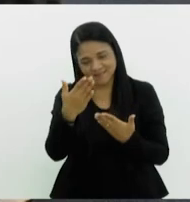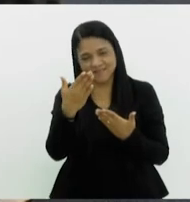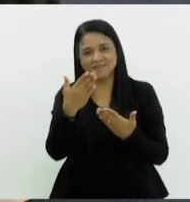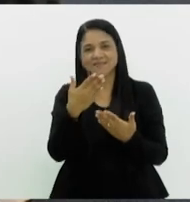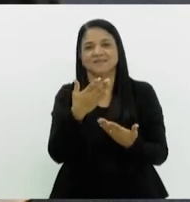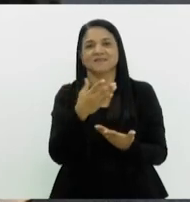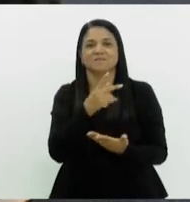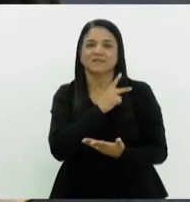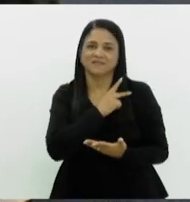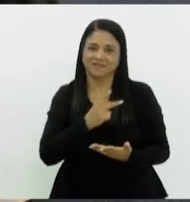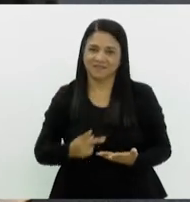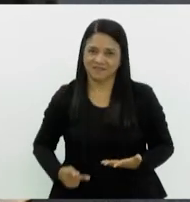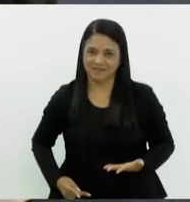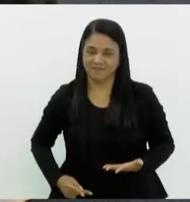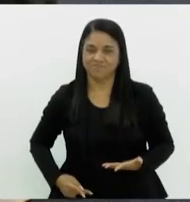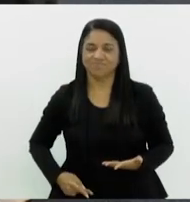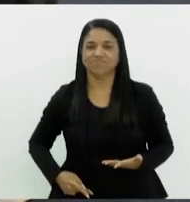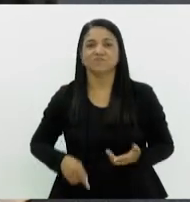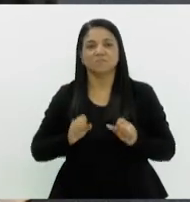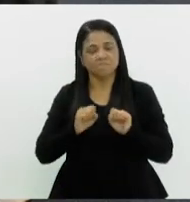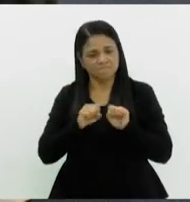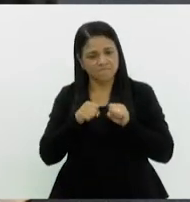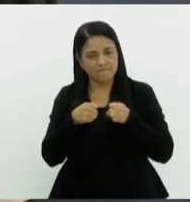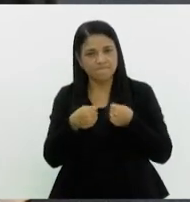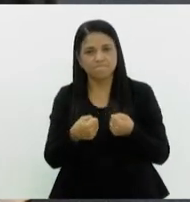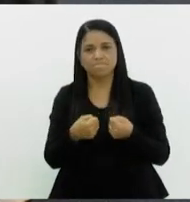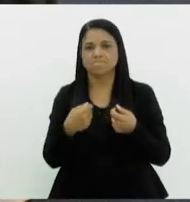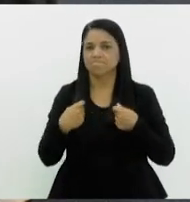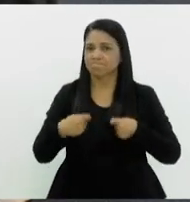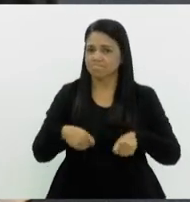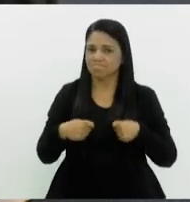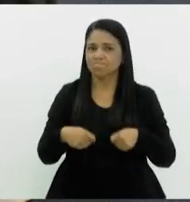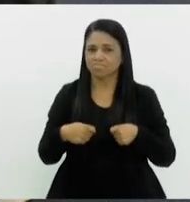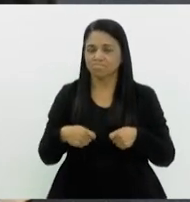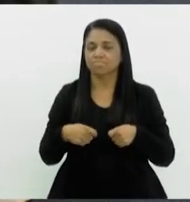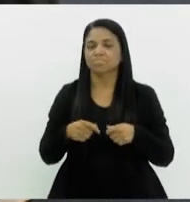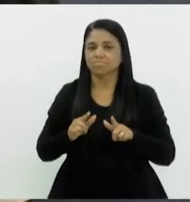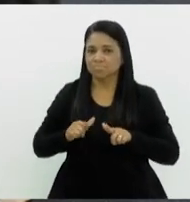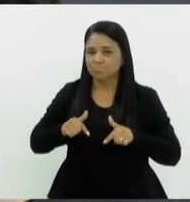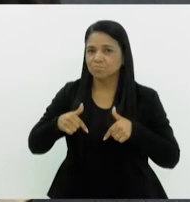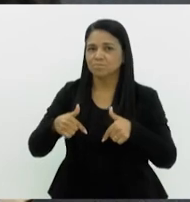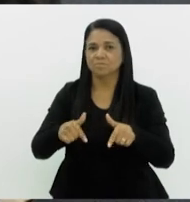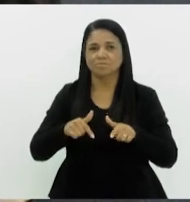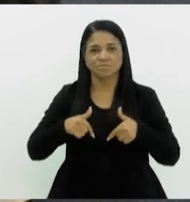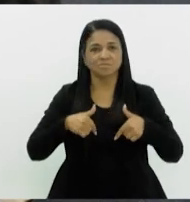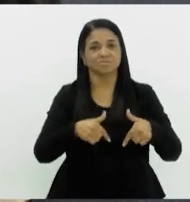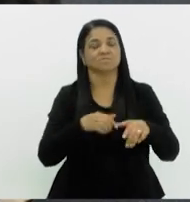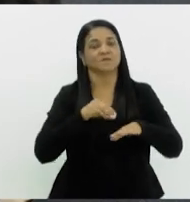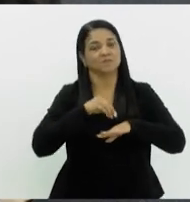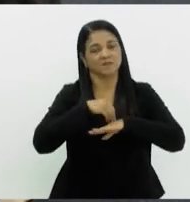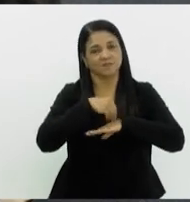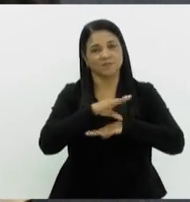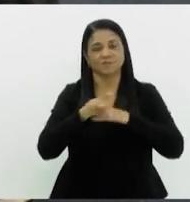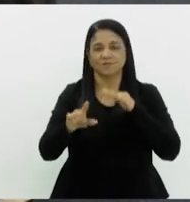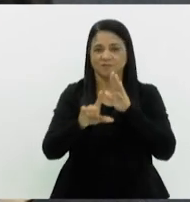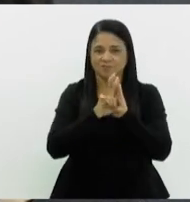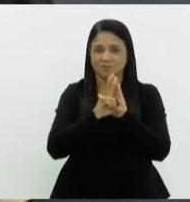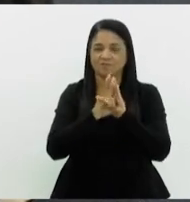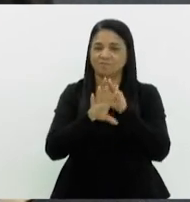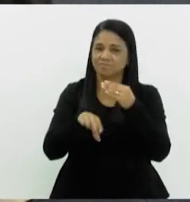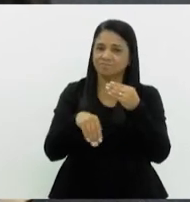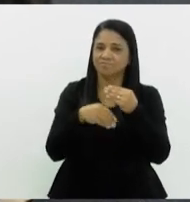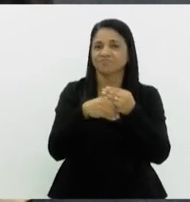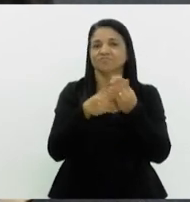presidenta, e que a gente faça os esforços necessários para que realmente essa indicação legislativa seja